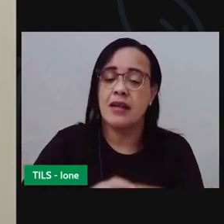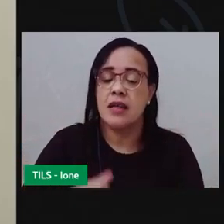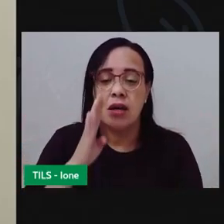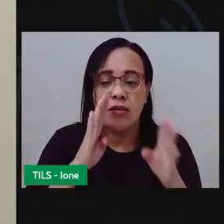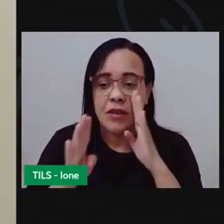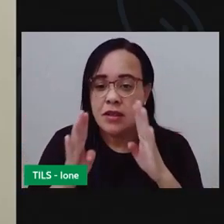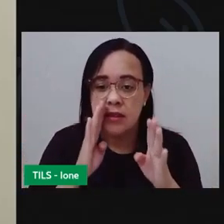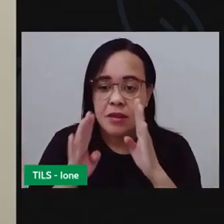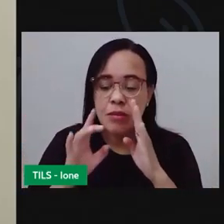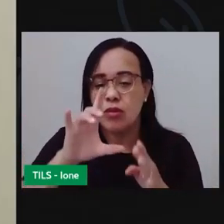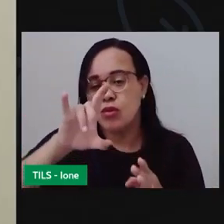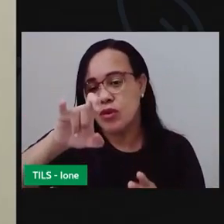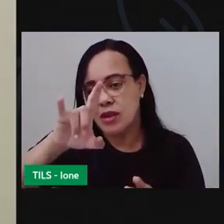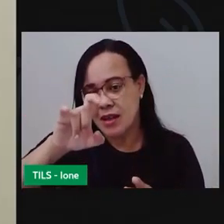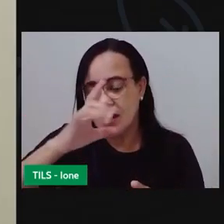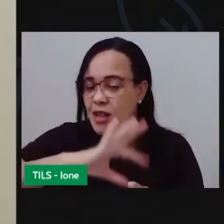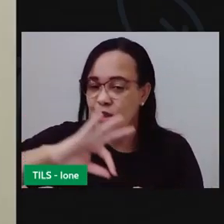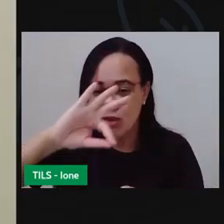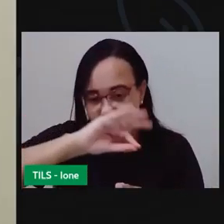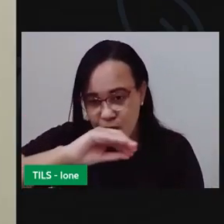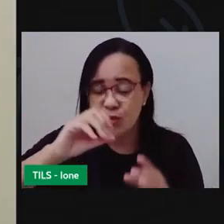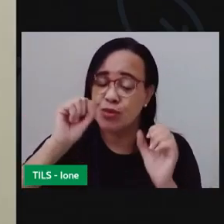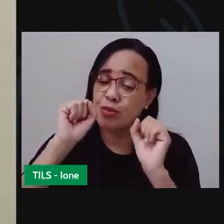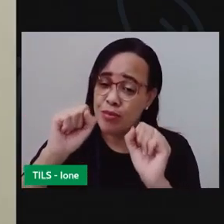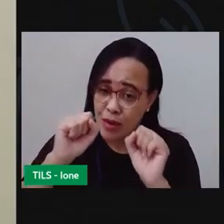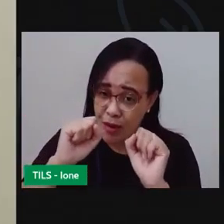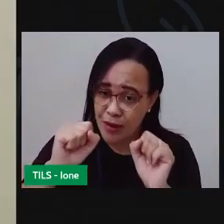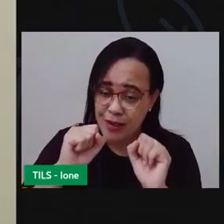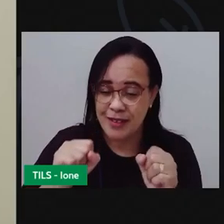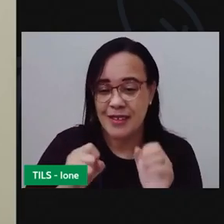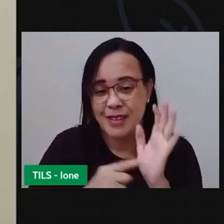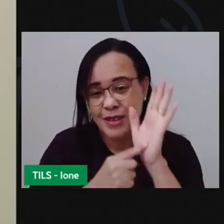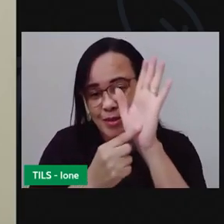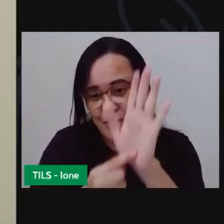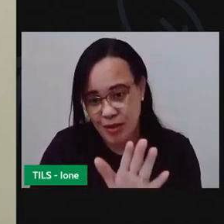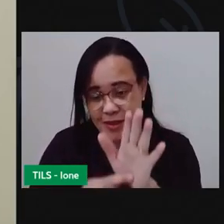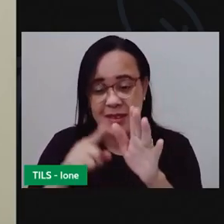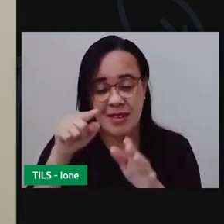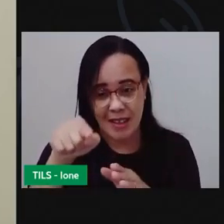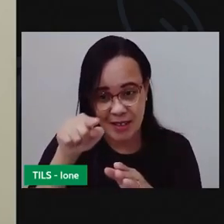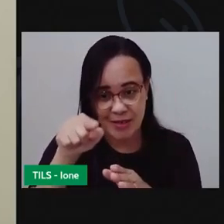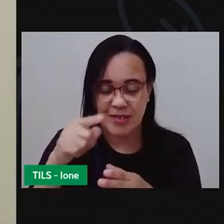arroba SEDUCFSA, tá? Para a gente saber que você está conseguindo